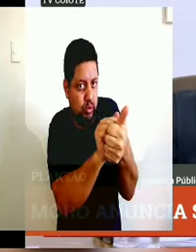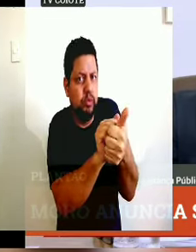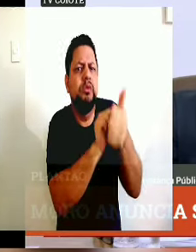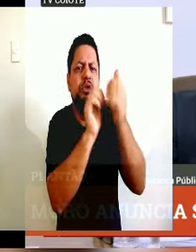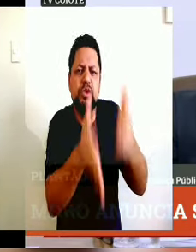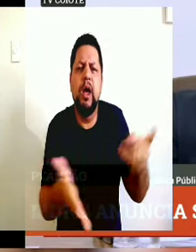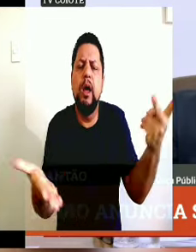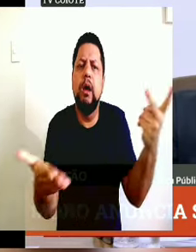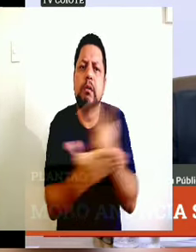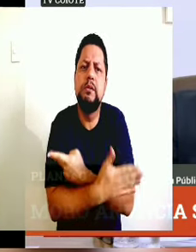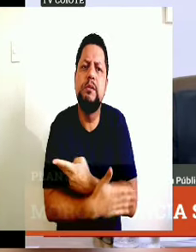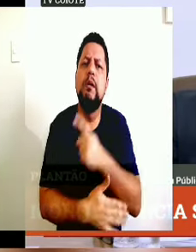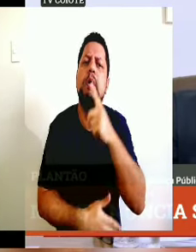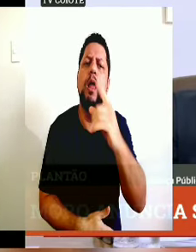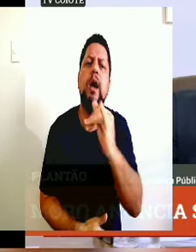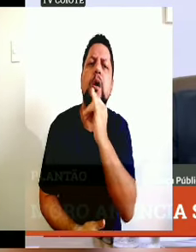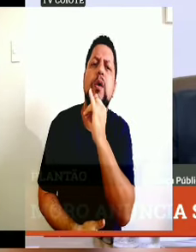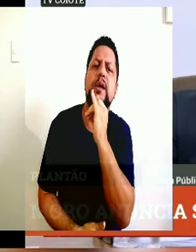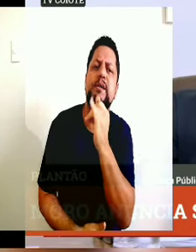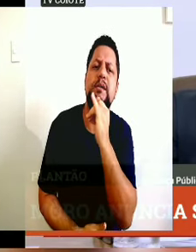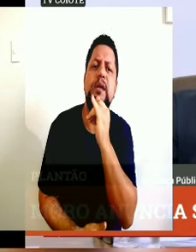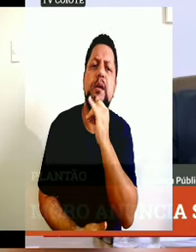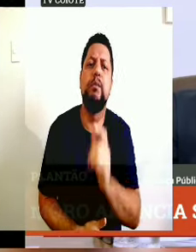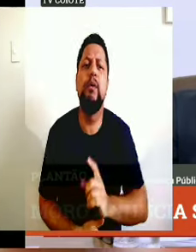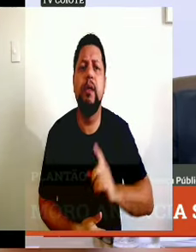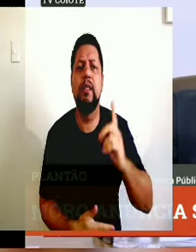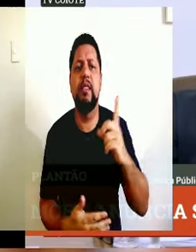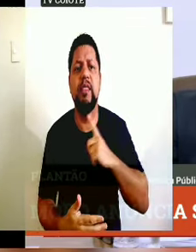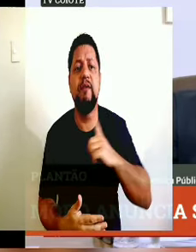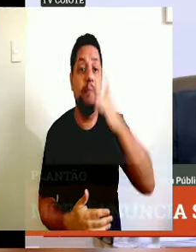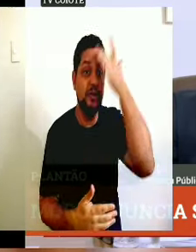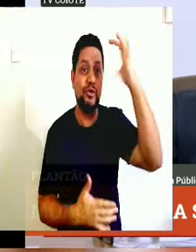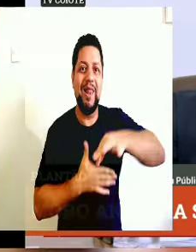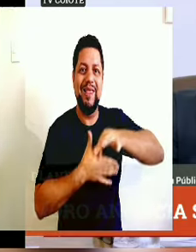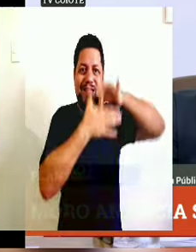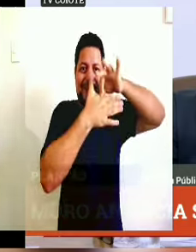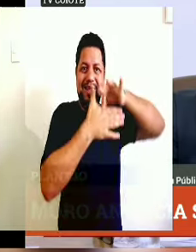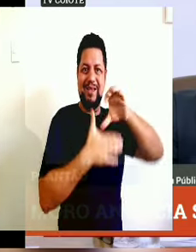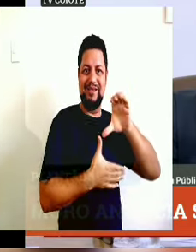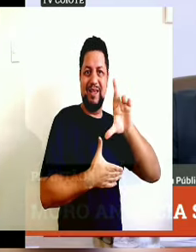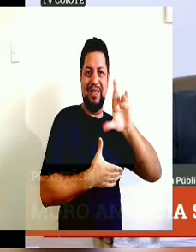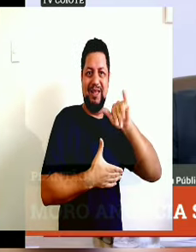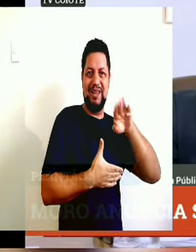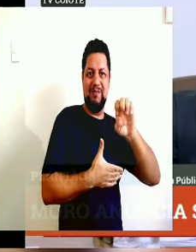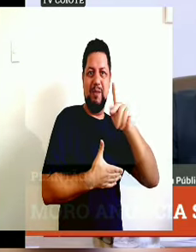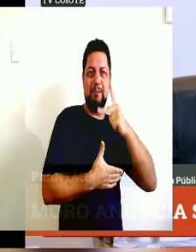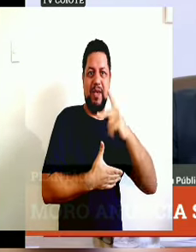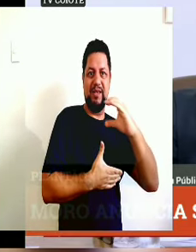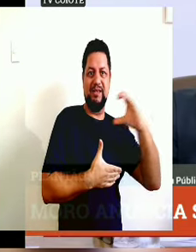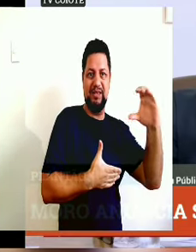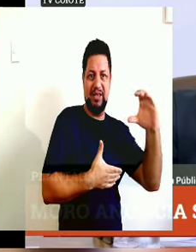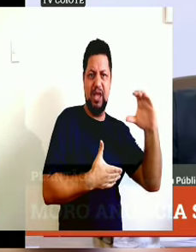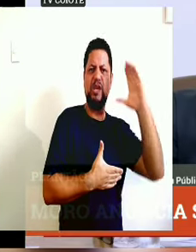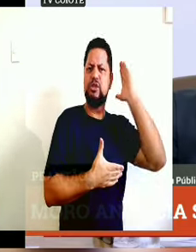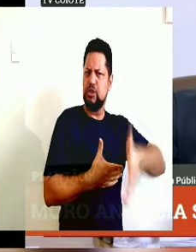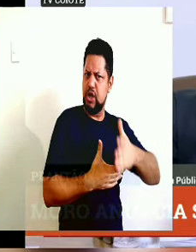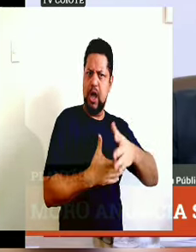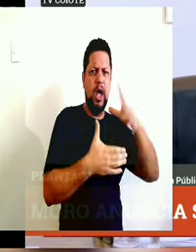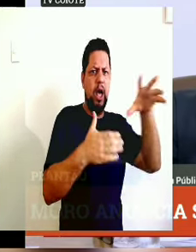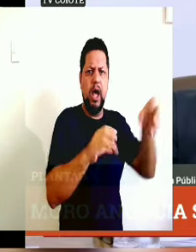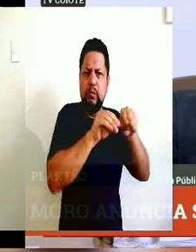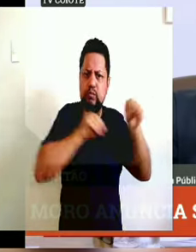caso, por exemplo, da transferência e isolamento das lideranças do PCC. Tivemos